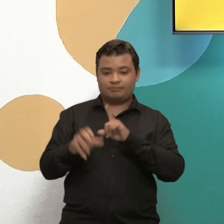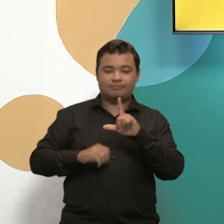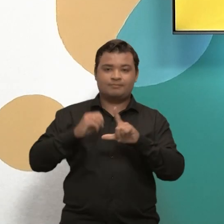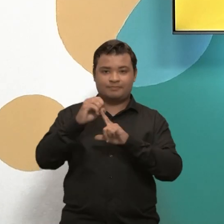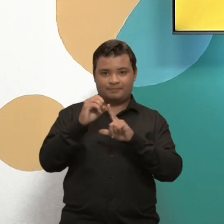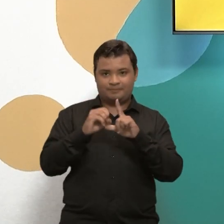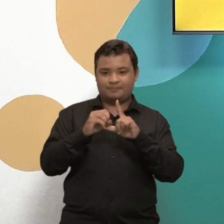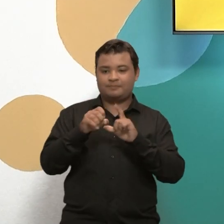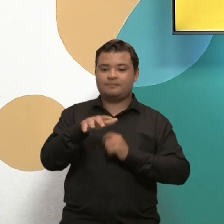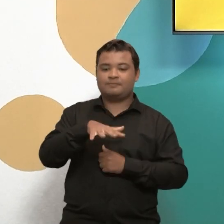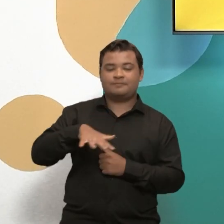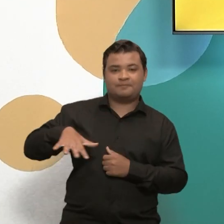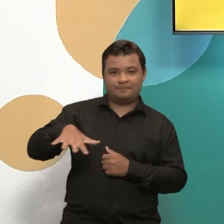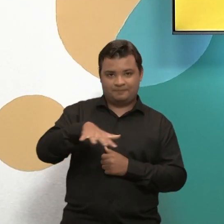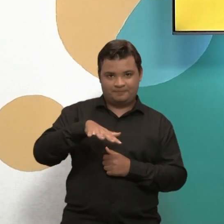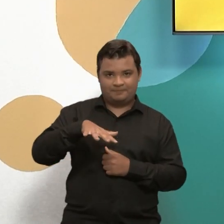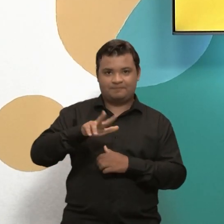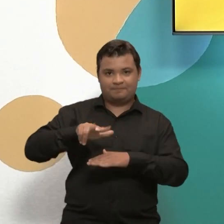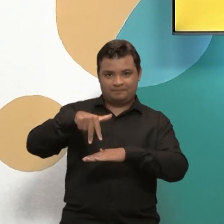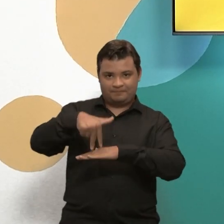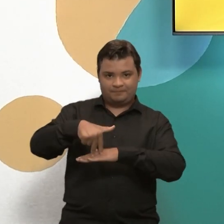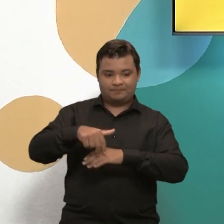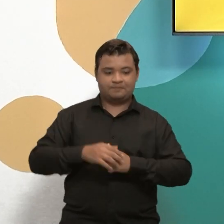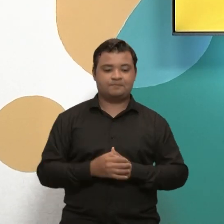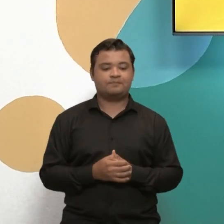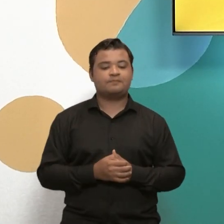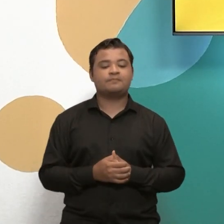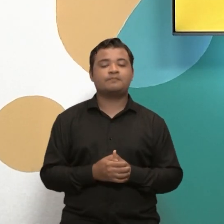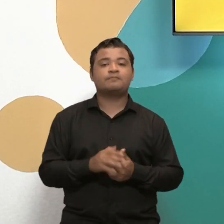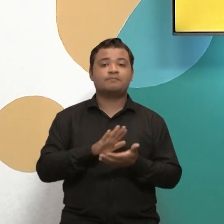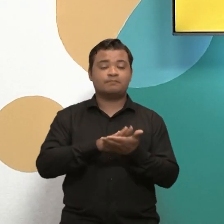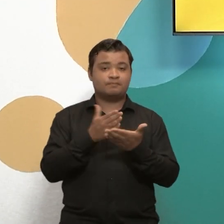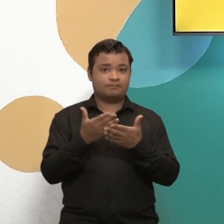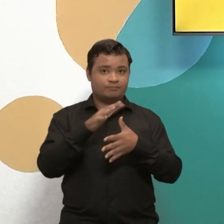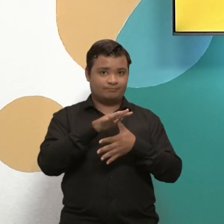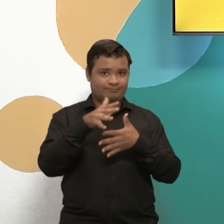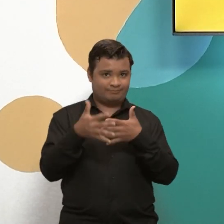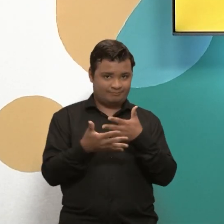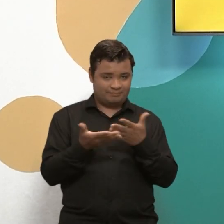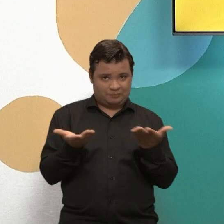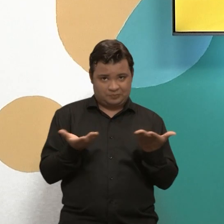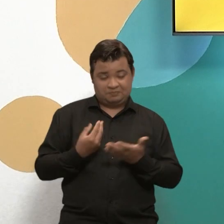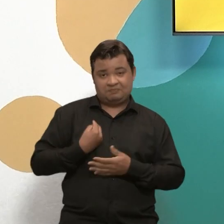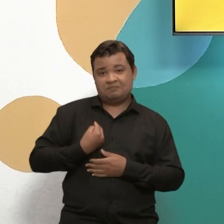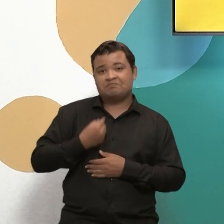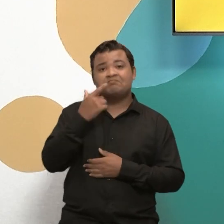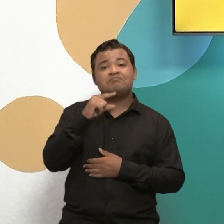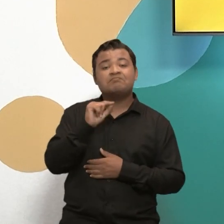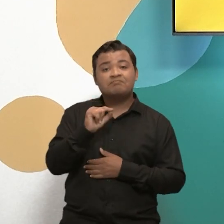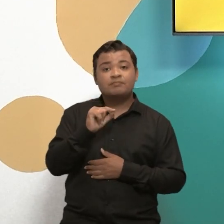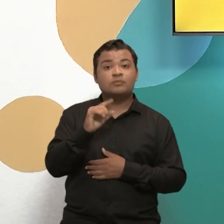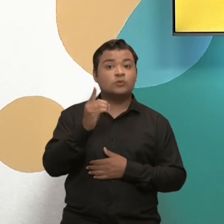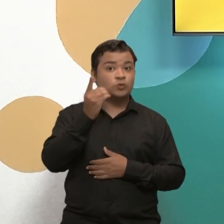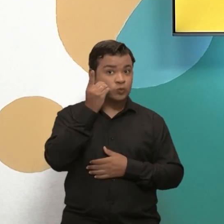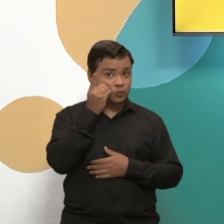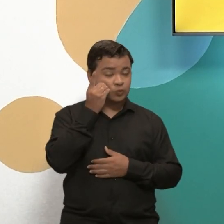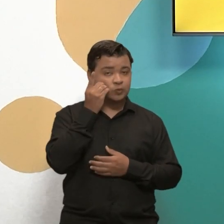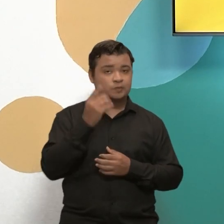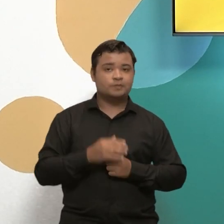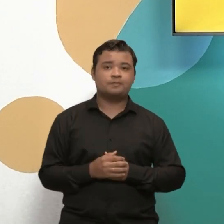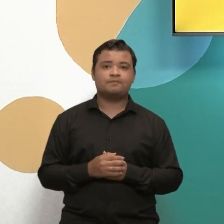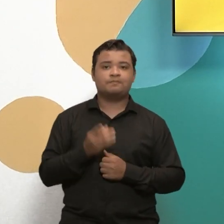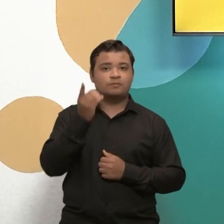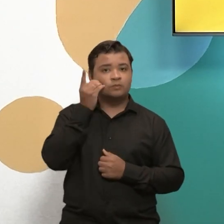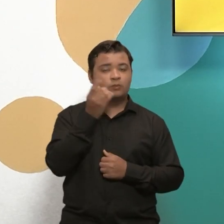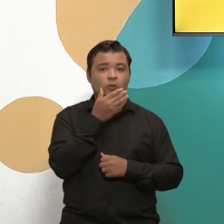cenário do Mundo UFG. Quem faz a interpretação para Libras no programa de hoje é o Diogo Marques. O Diogo é um homem de